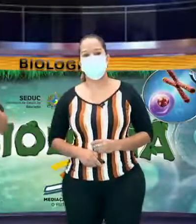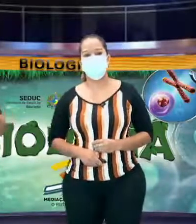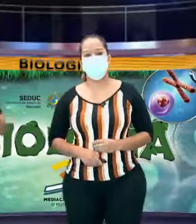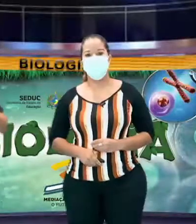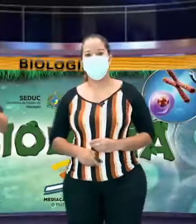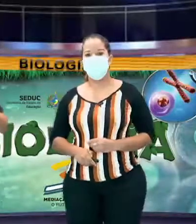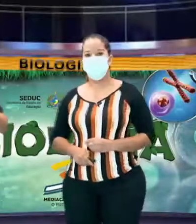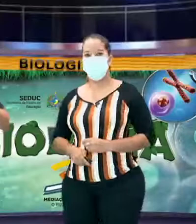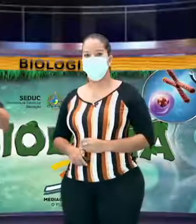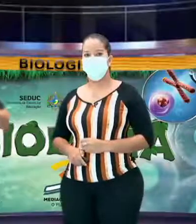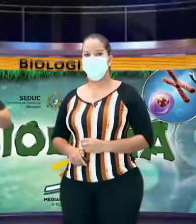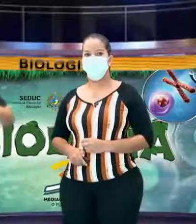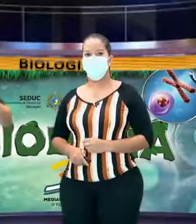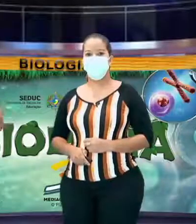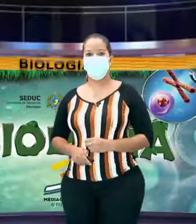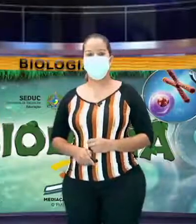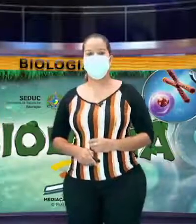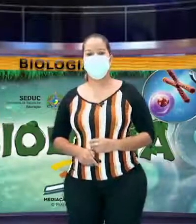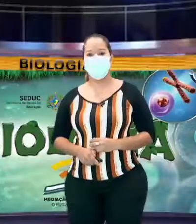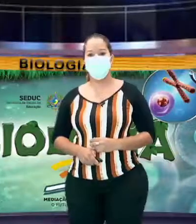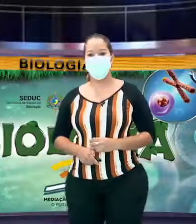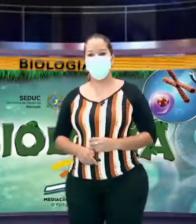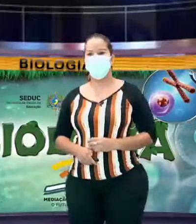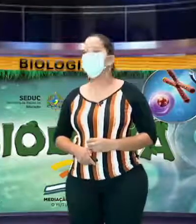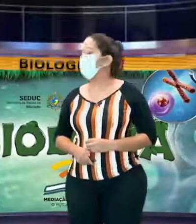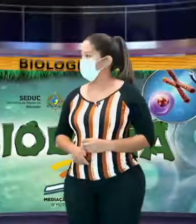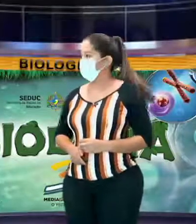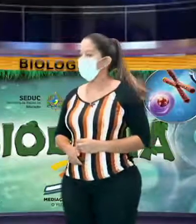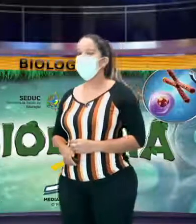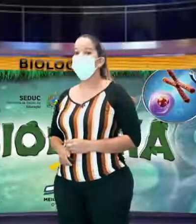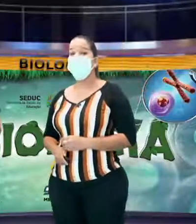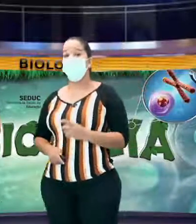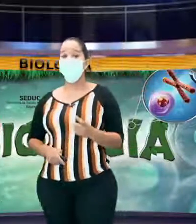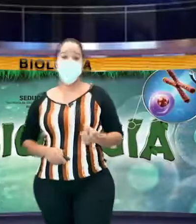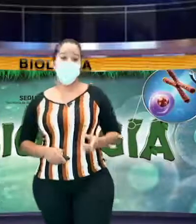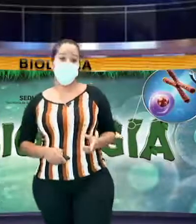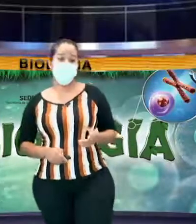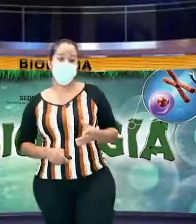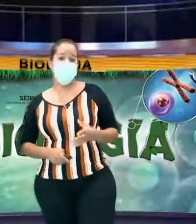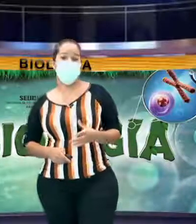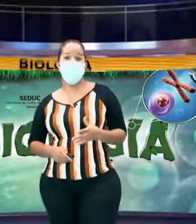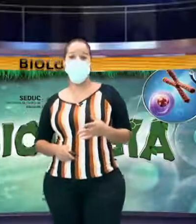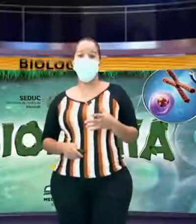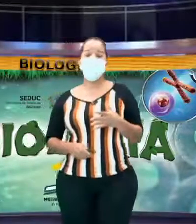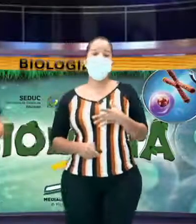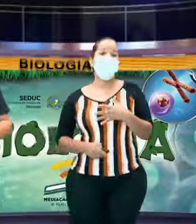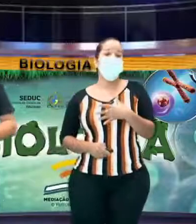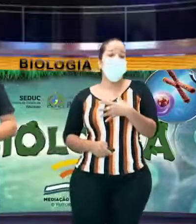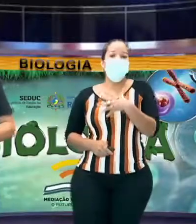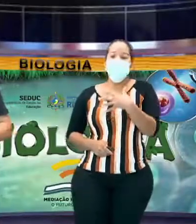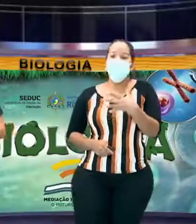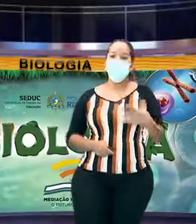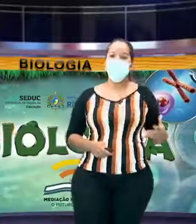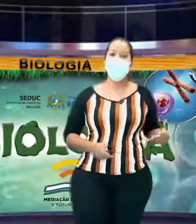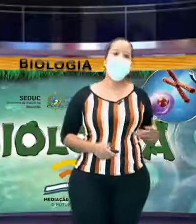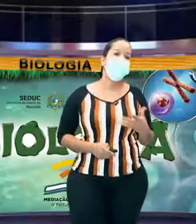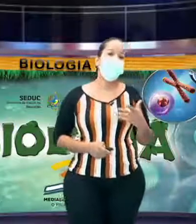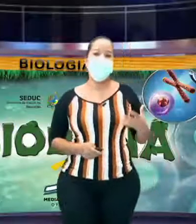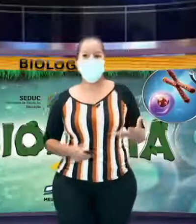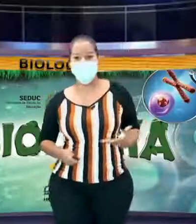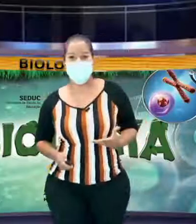enfim. A biologia vai abordar todo esse contexto. Verdade. A biologia, gente, é uma